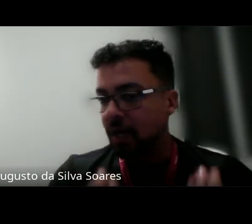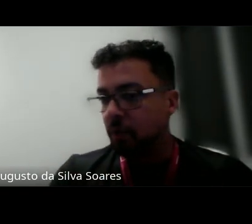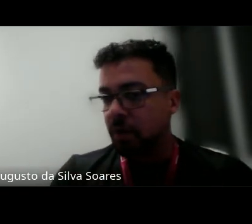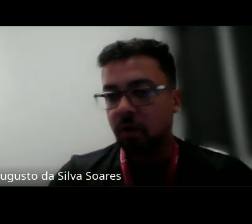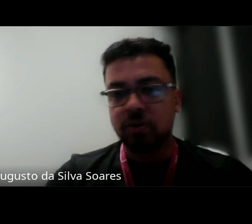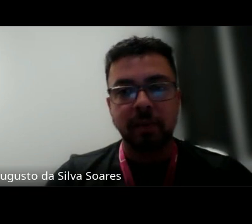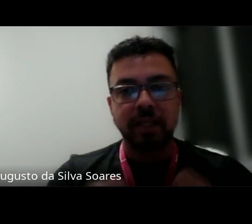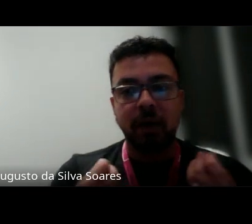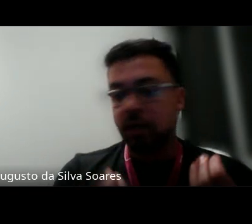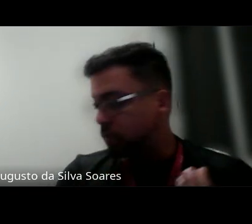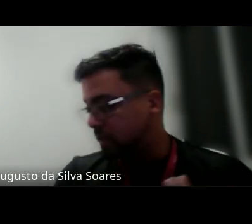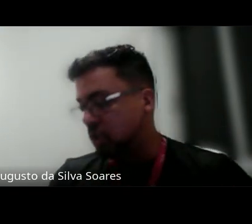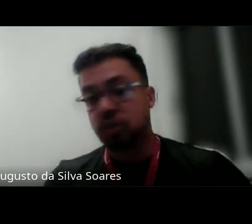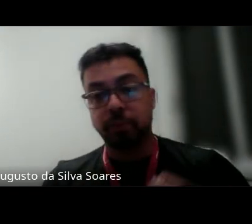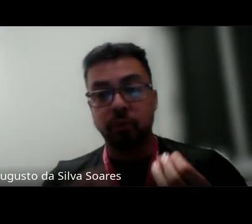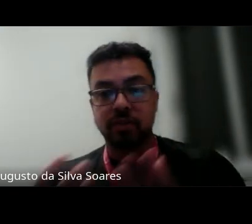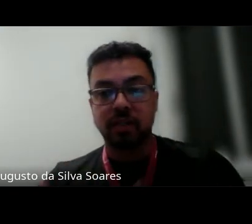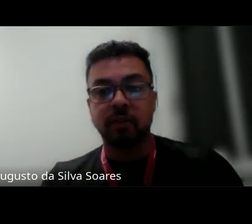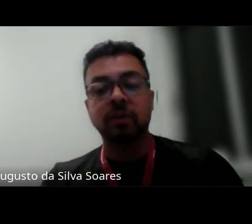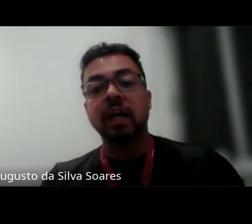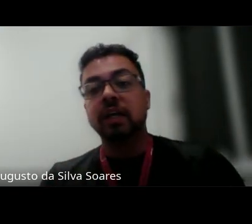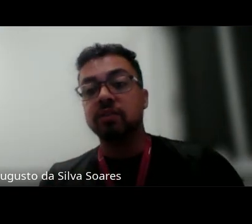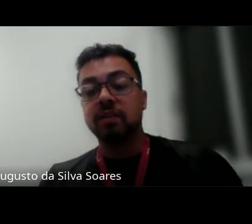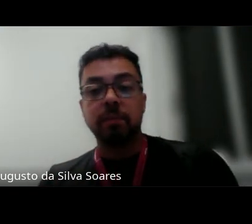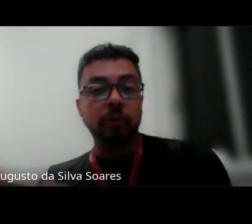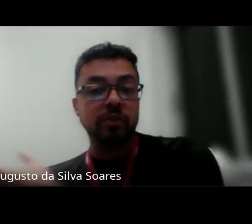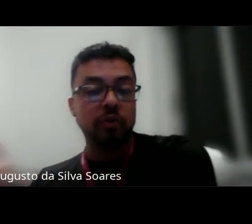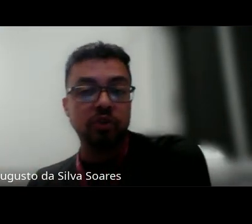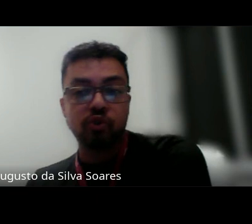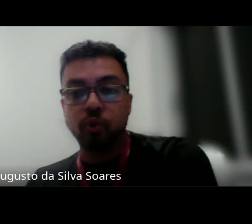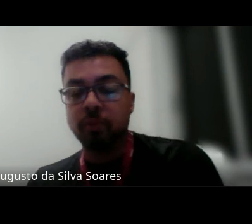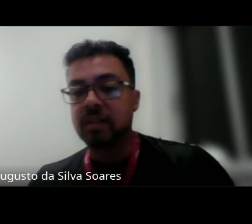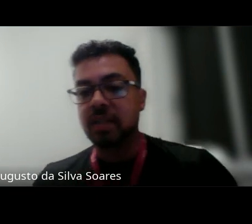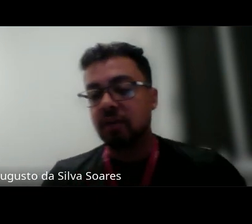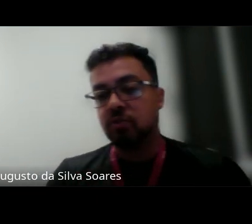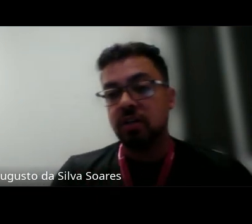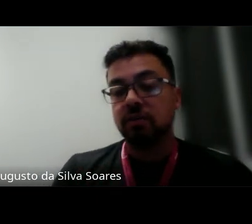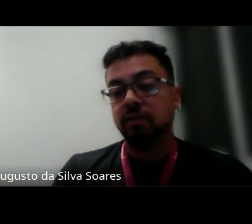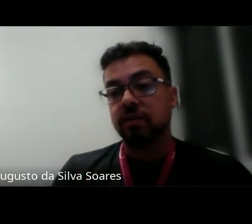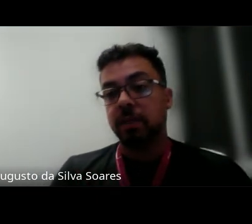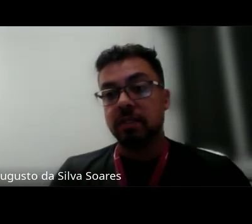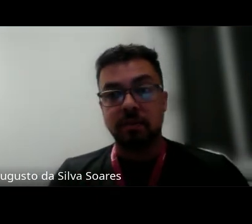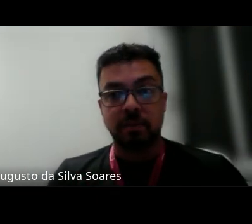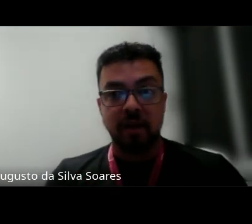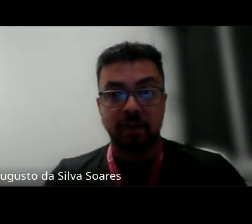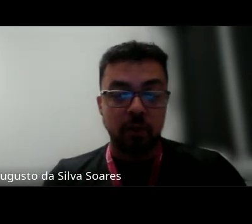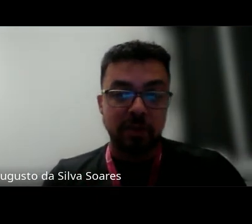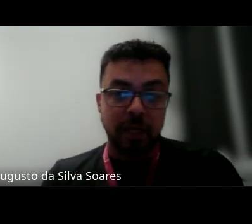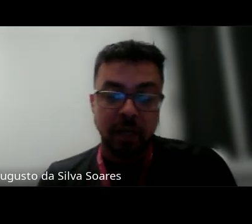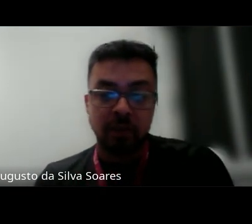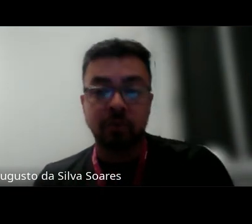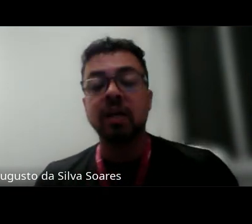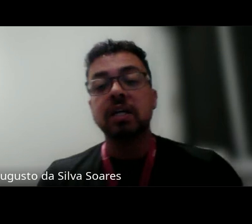é material biológico, material que consiste de produção, que você vai produzir um insumo baseado nisso, que você precisa ter